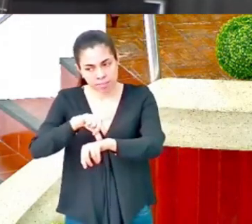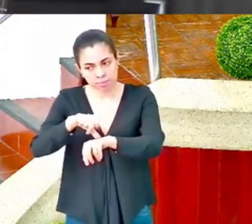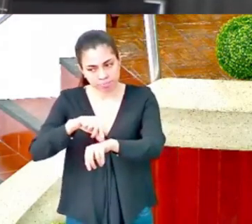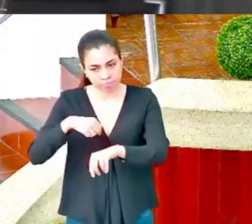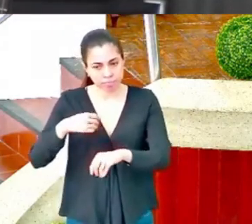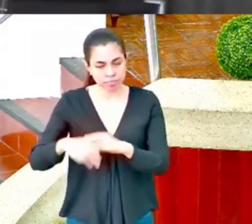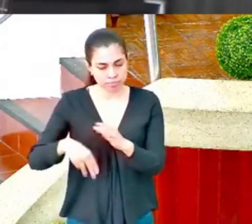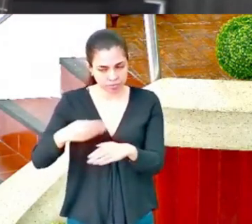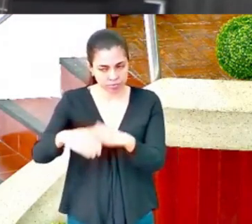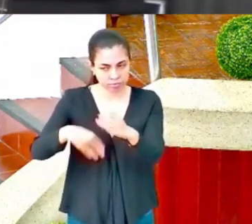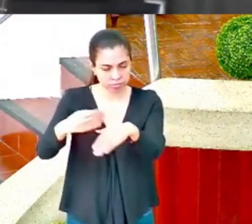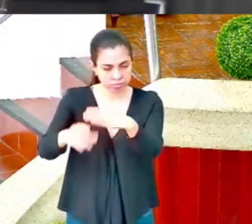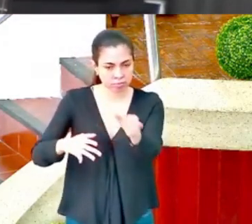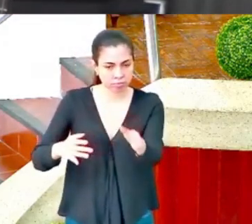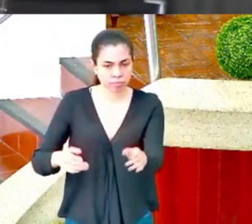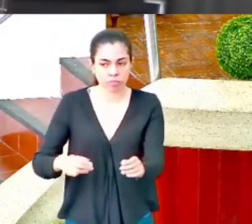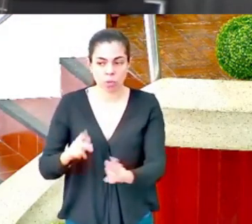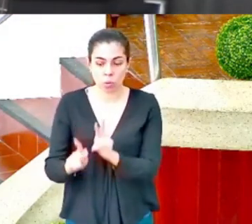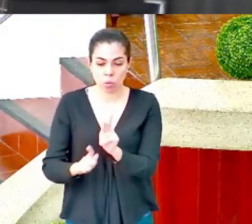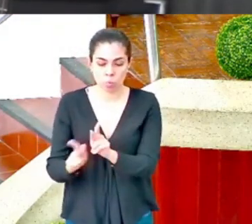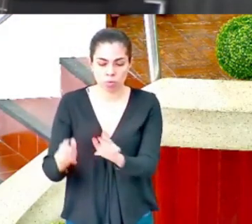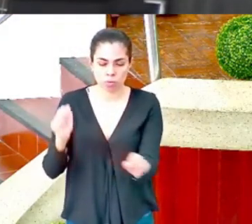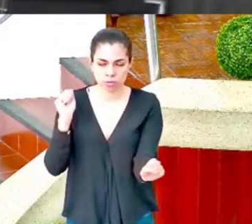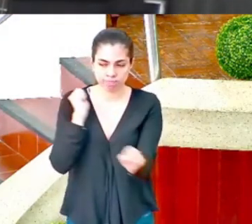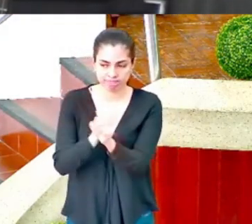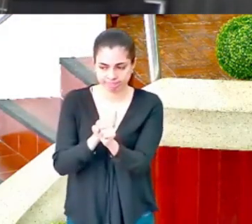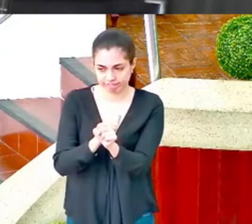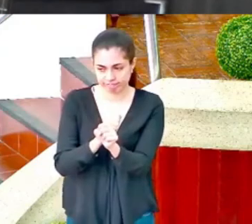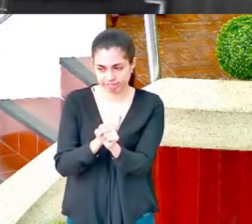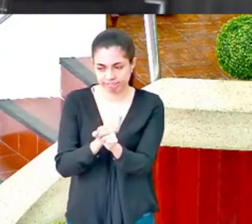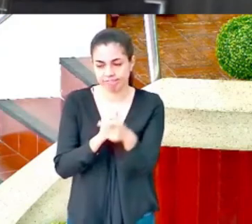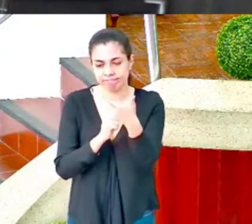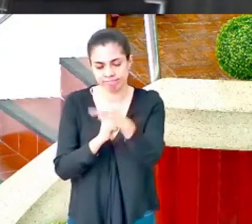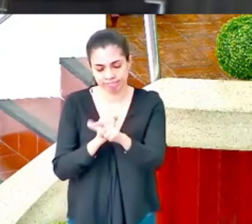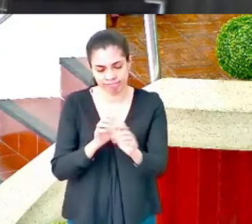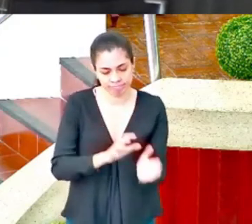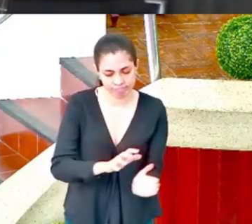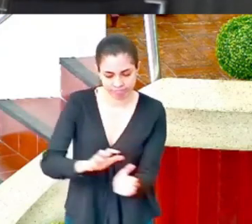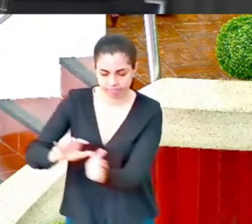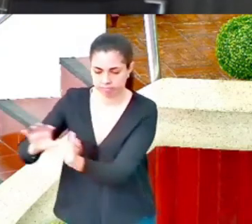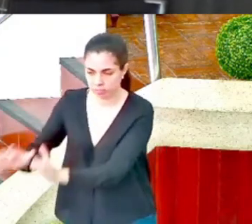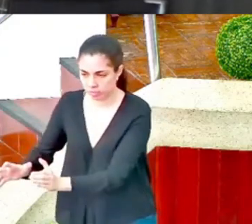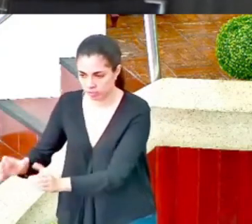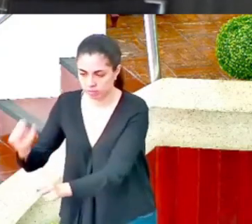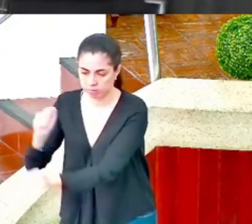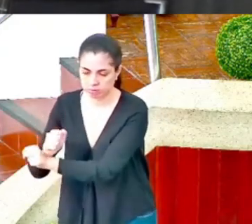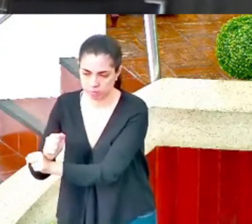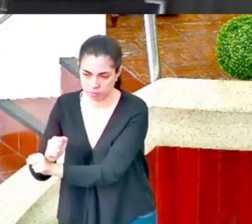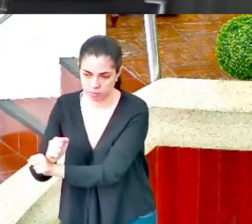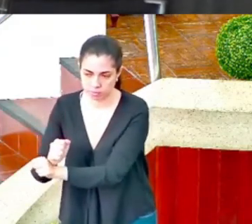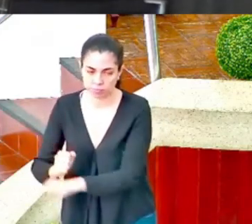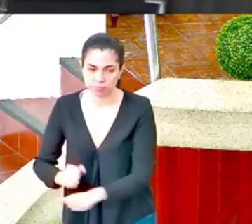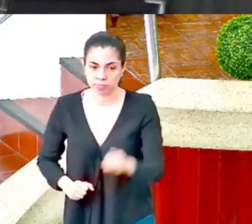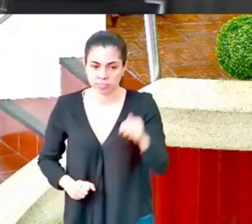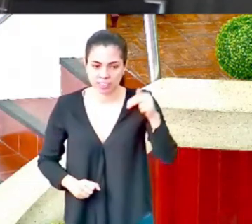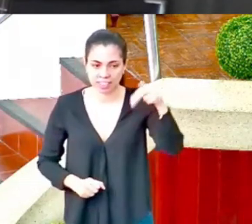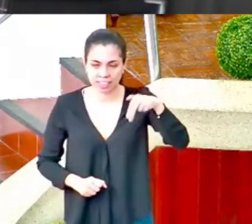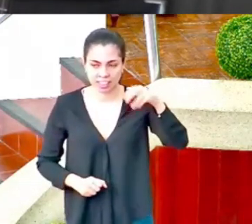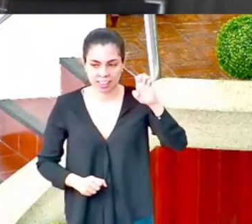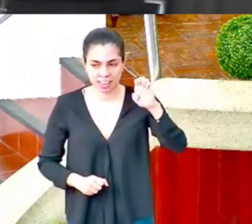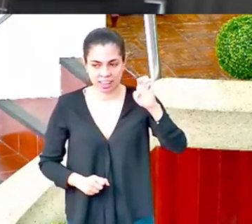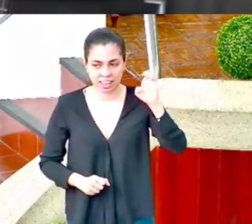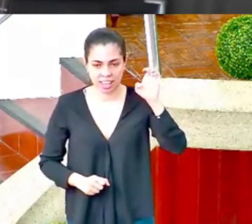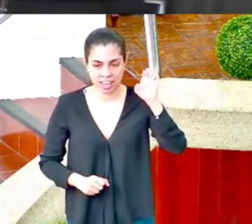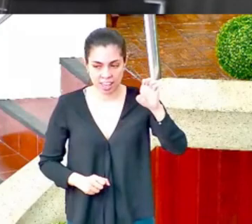quando eles voltam sob o comando de Zorobabel, tendo Esdras e Neemias, Neemias e Esdras